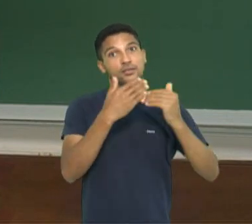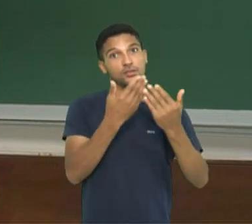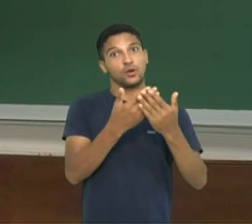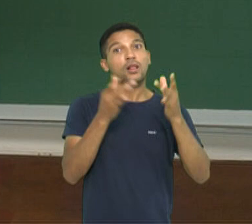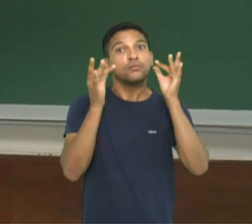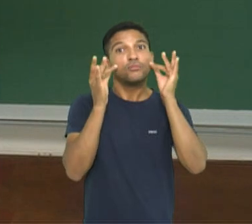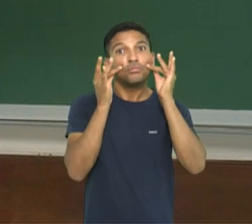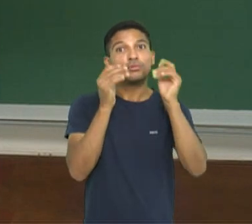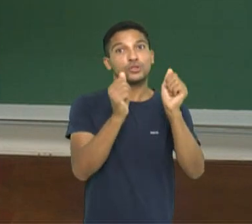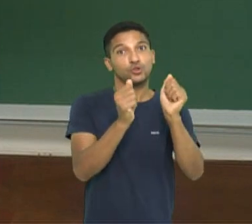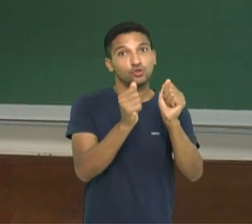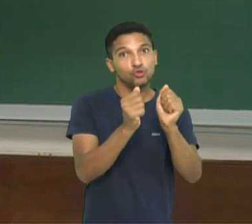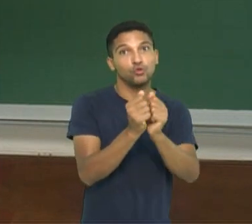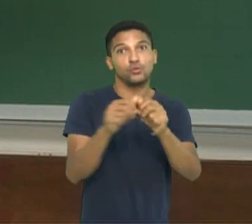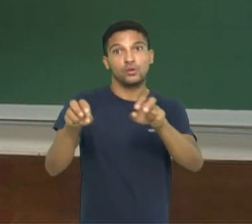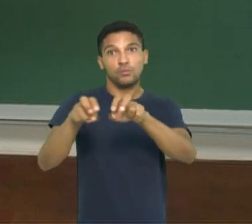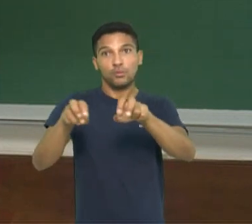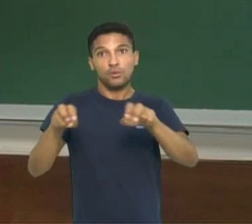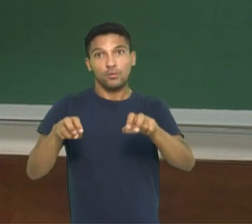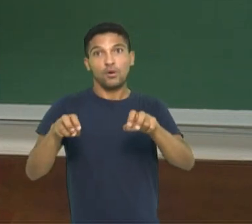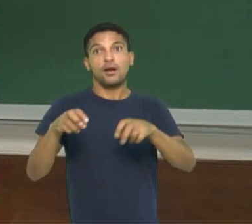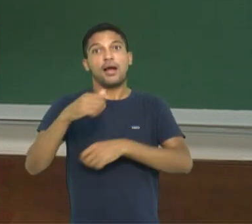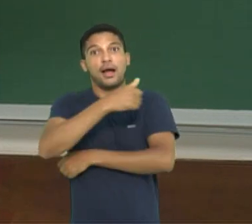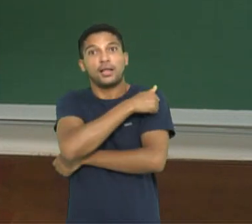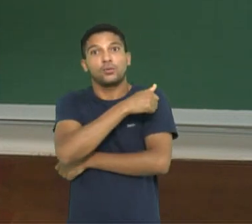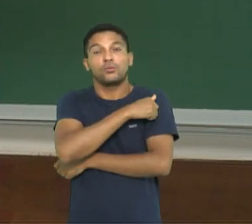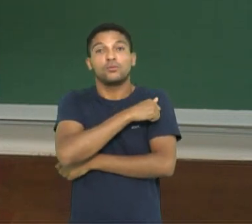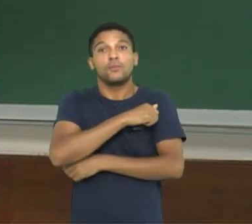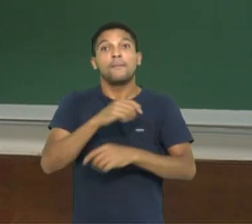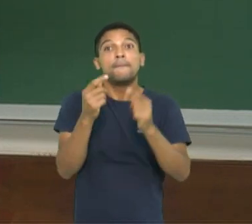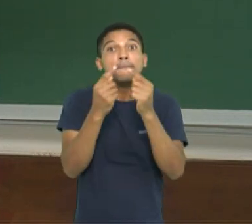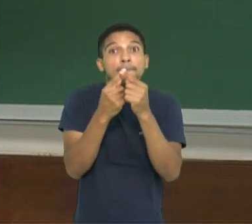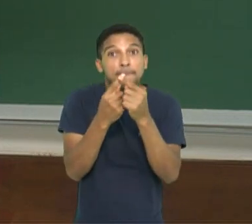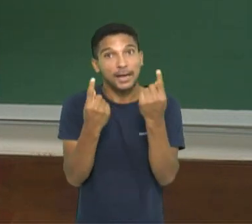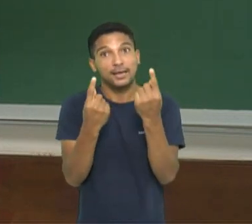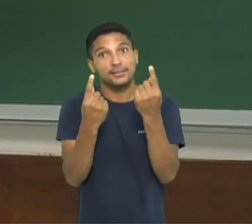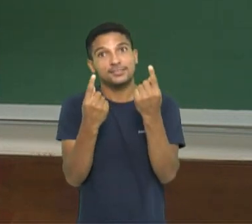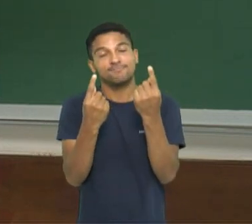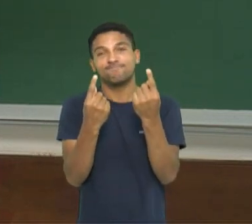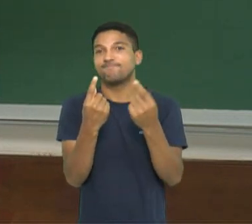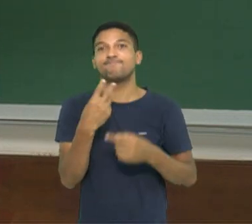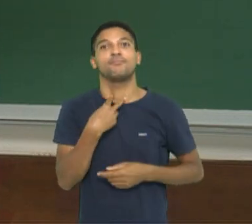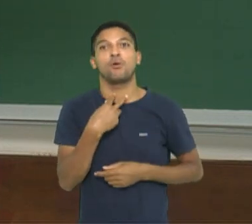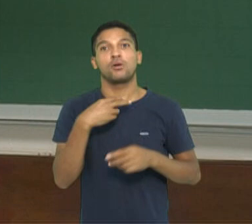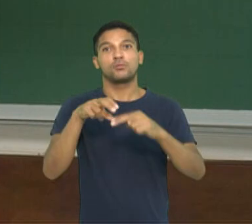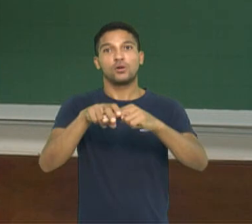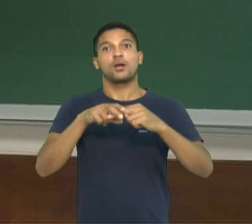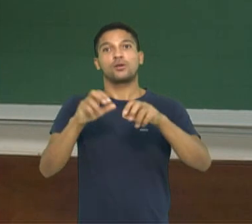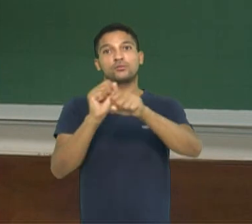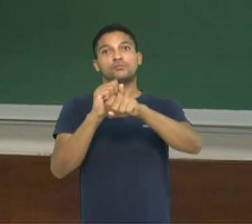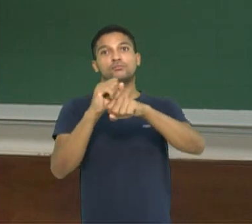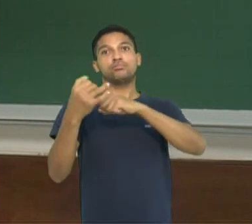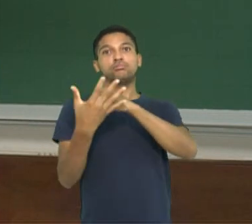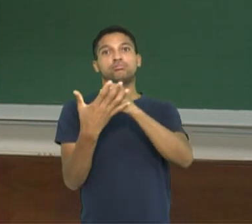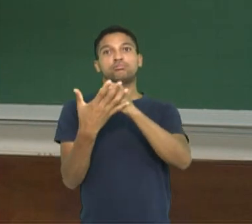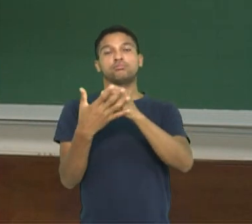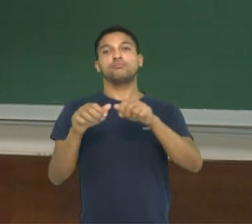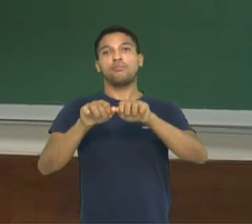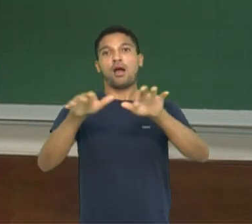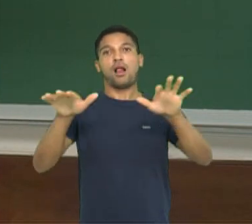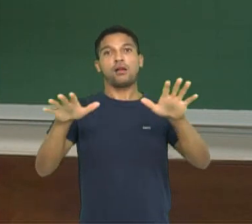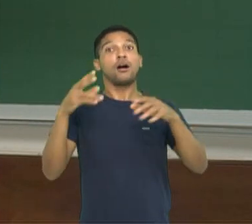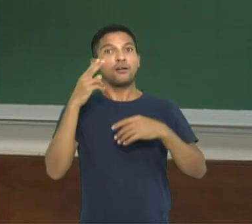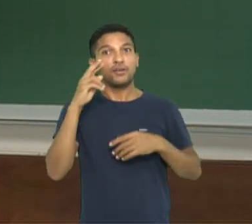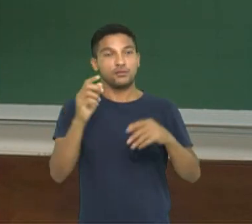remotas, certo? Então, porém, no entanto, todavia, causa ali uma contrariedade, é uma adversativa. A gente vai ver isso com